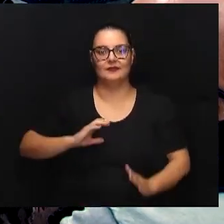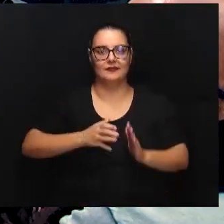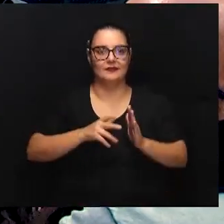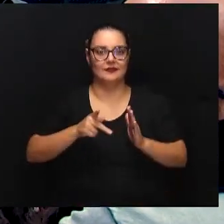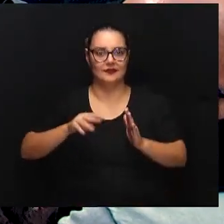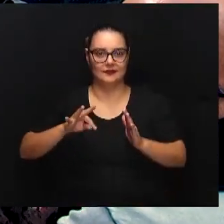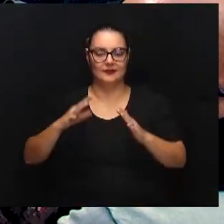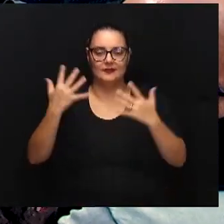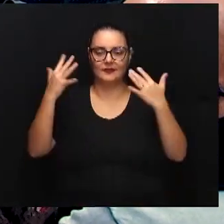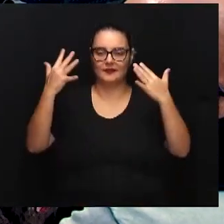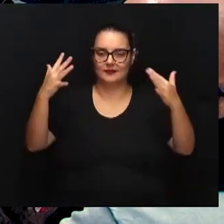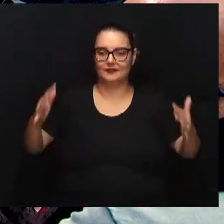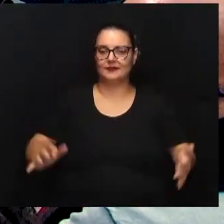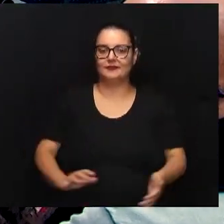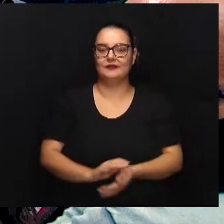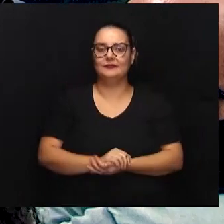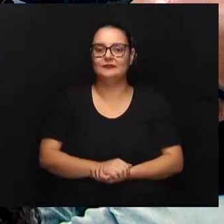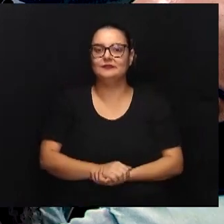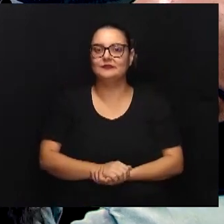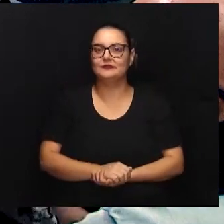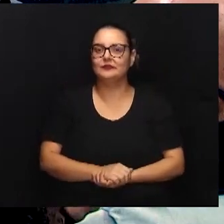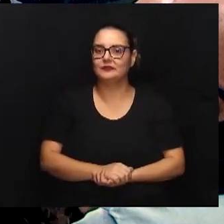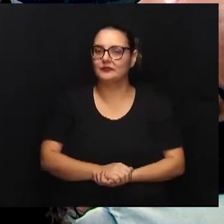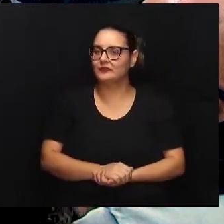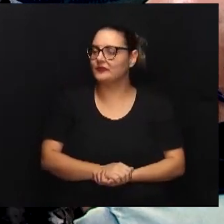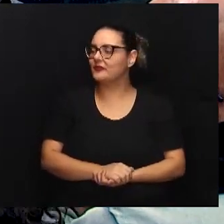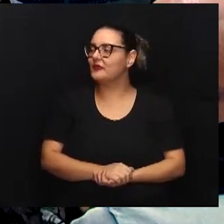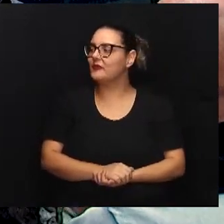Marcela Moraes, do meu partido, o Partido dos Trabalhadores.